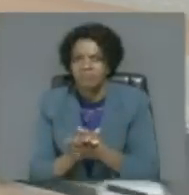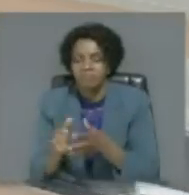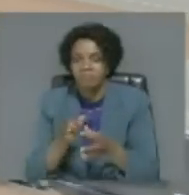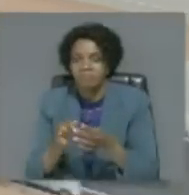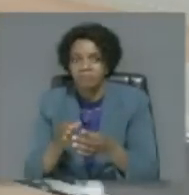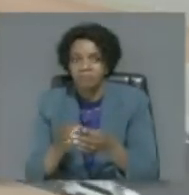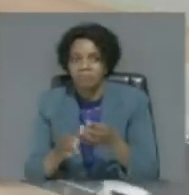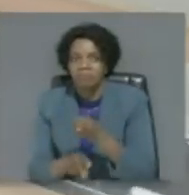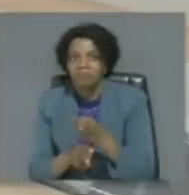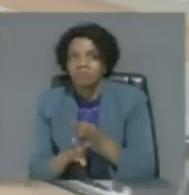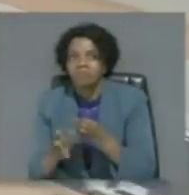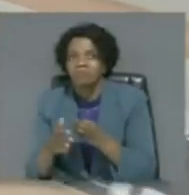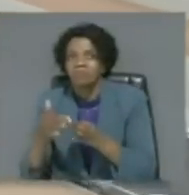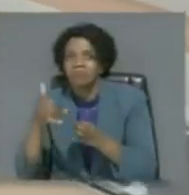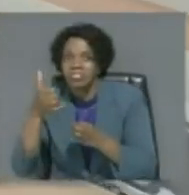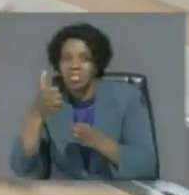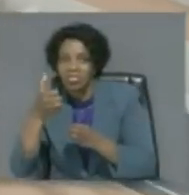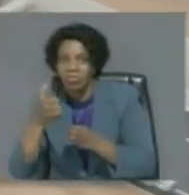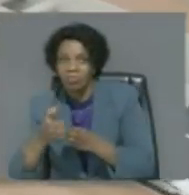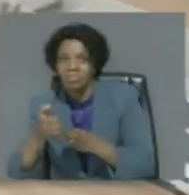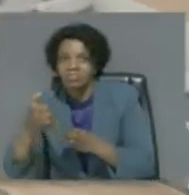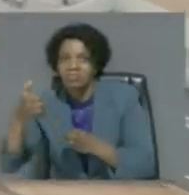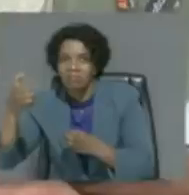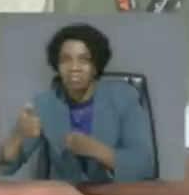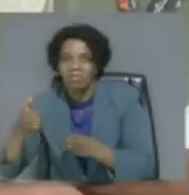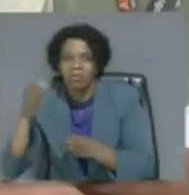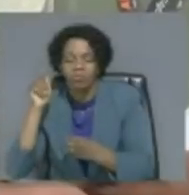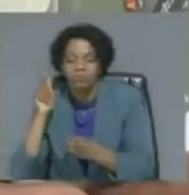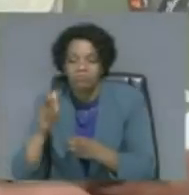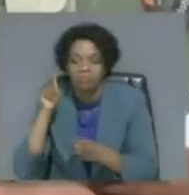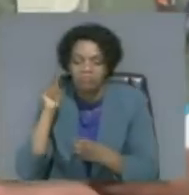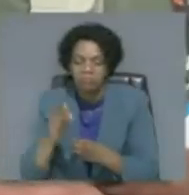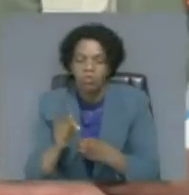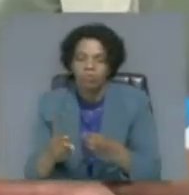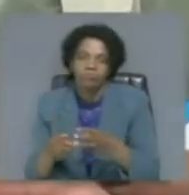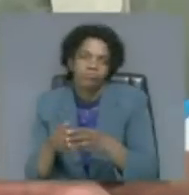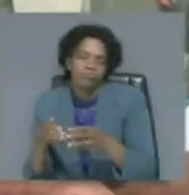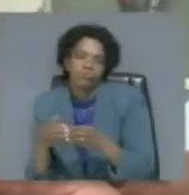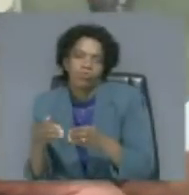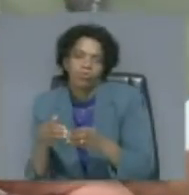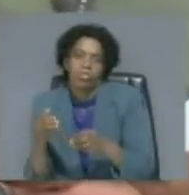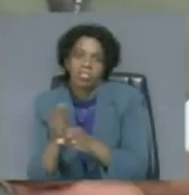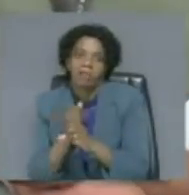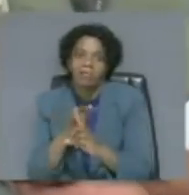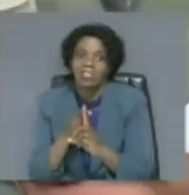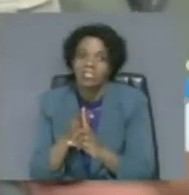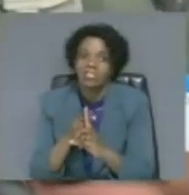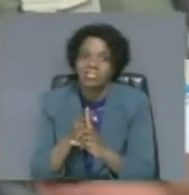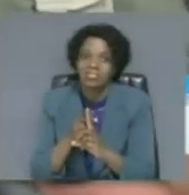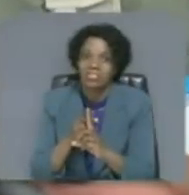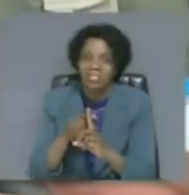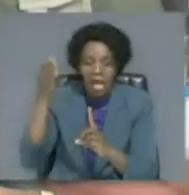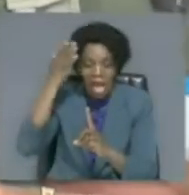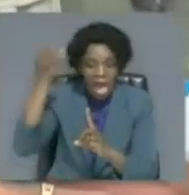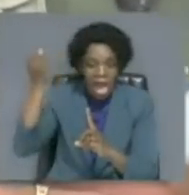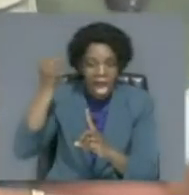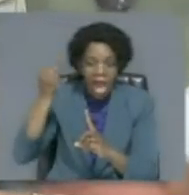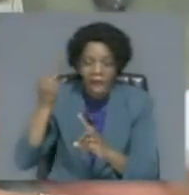torno de 55 milhões de dólares. É uma obra com características de engenharia muito